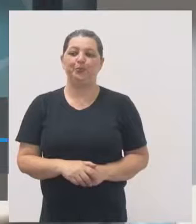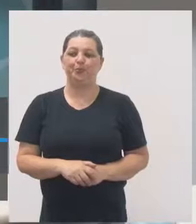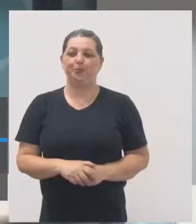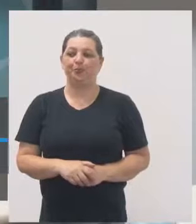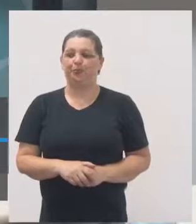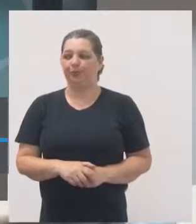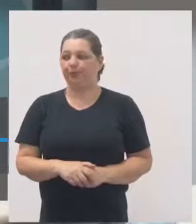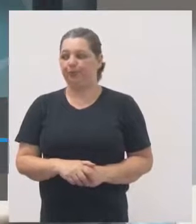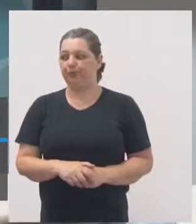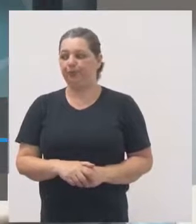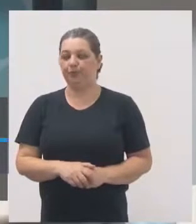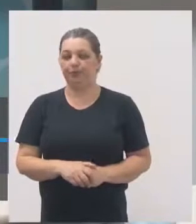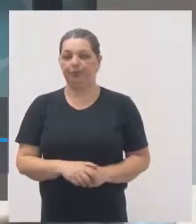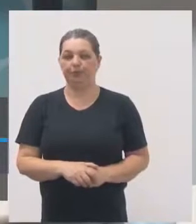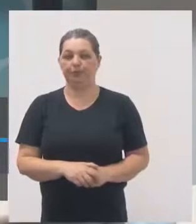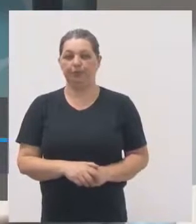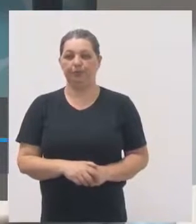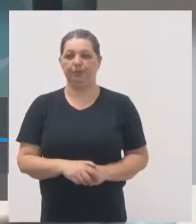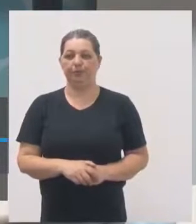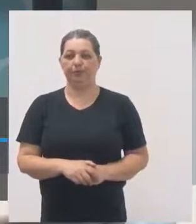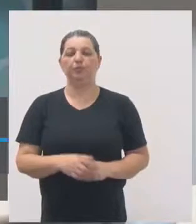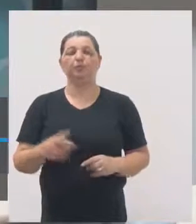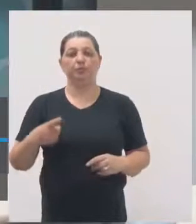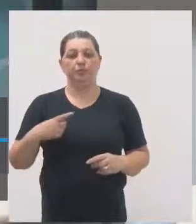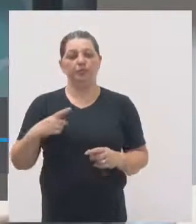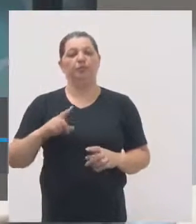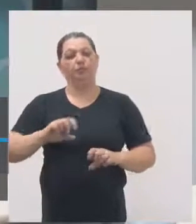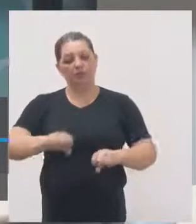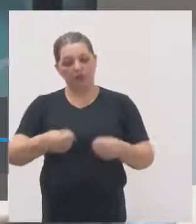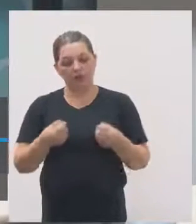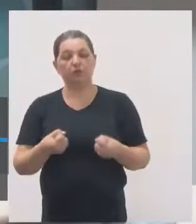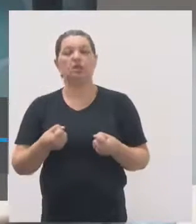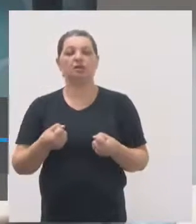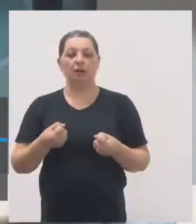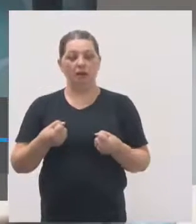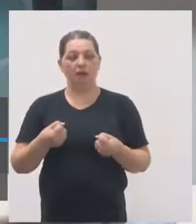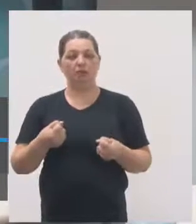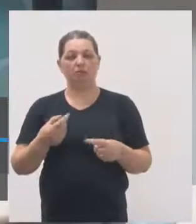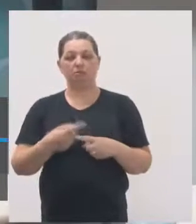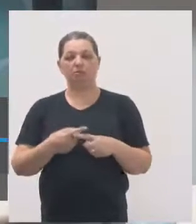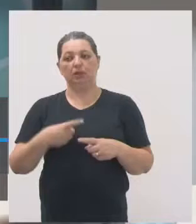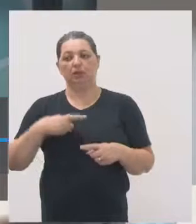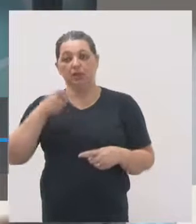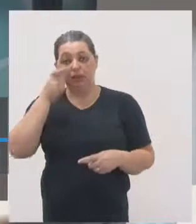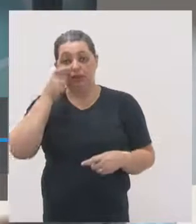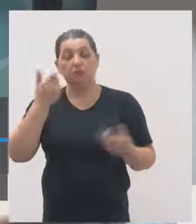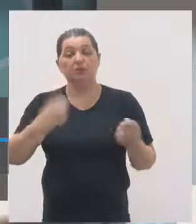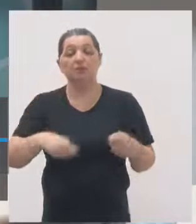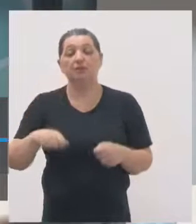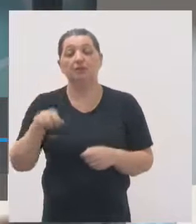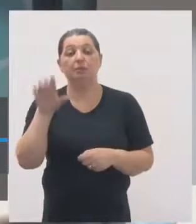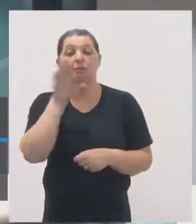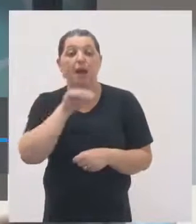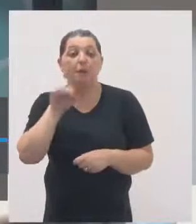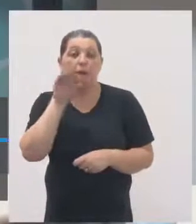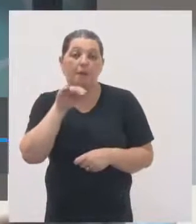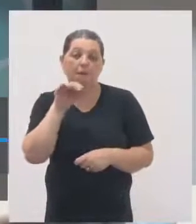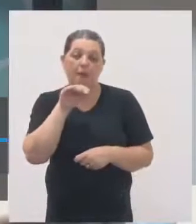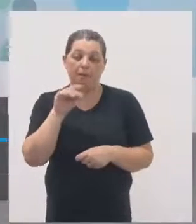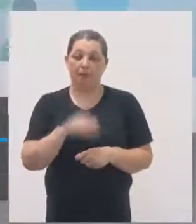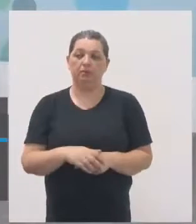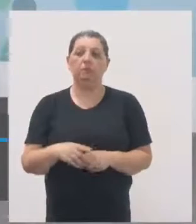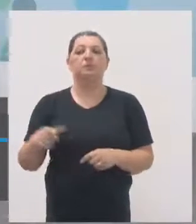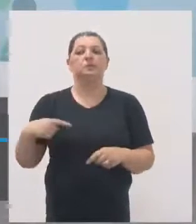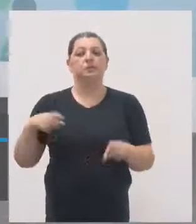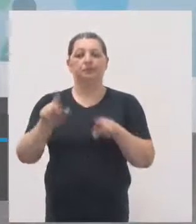E eu percebi que os alunos se dedicaram muito mais, né? Porque eles precisavam falar sobre aquela temática. E também trabalha o